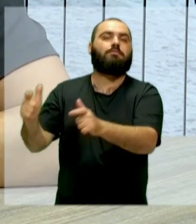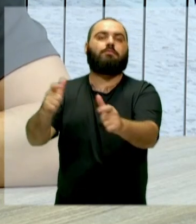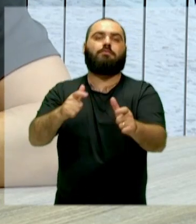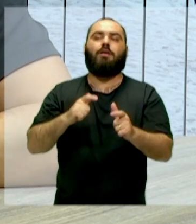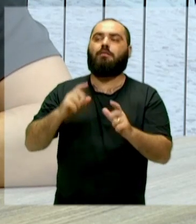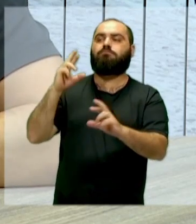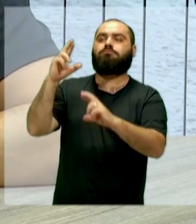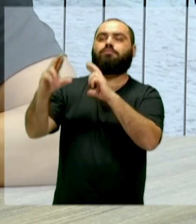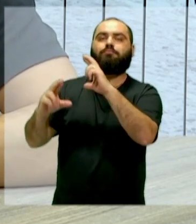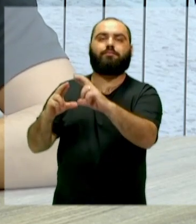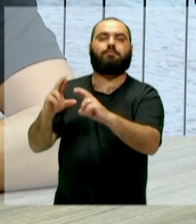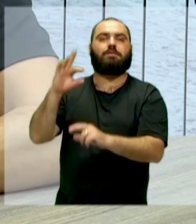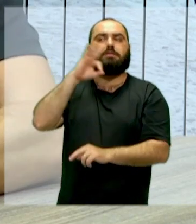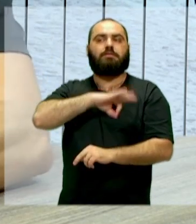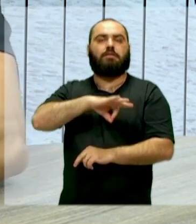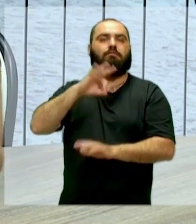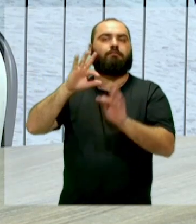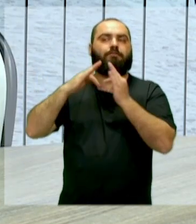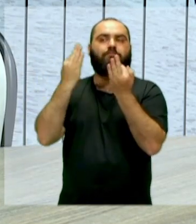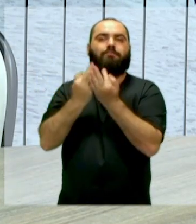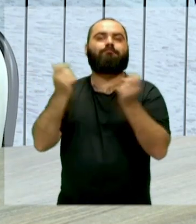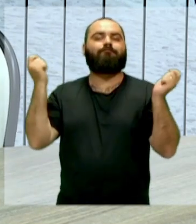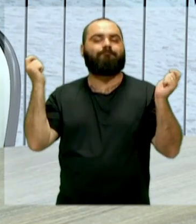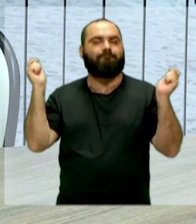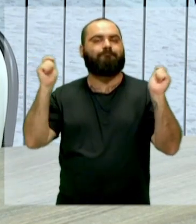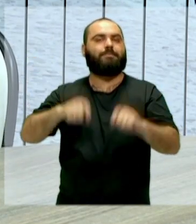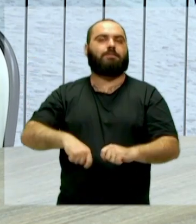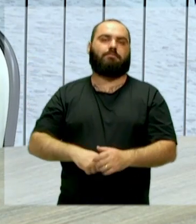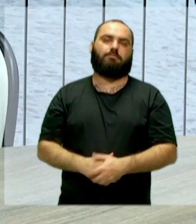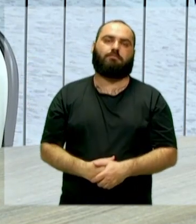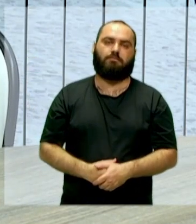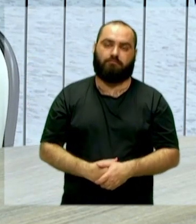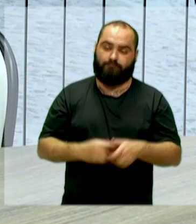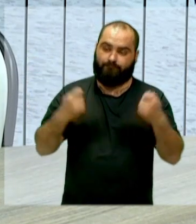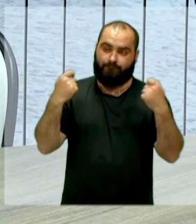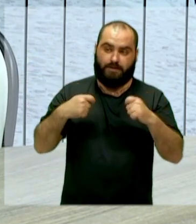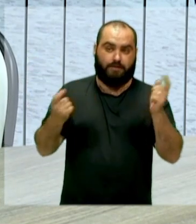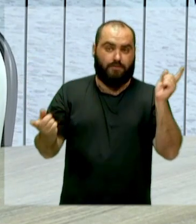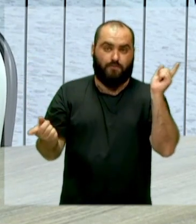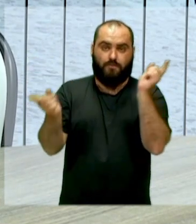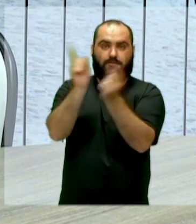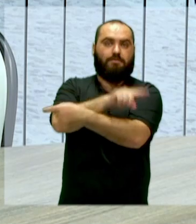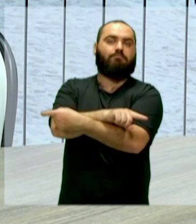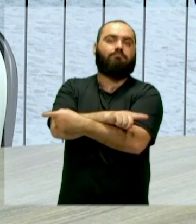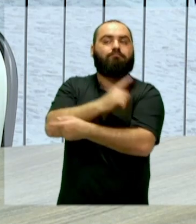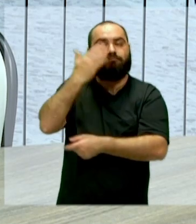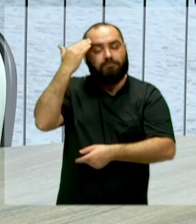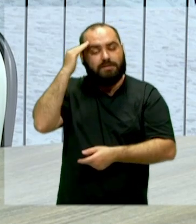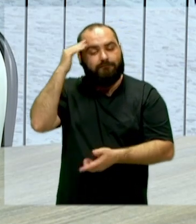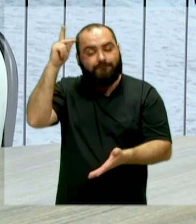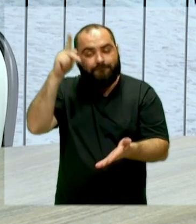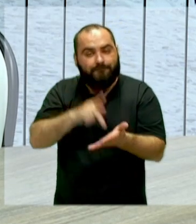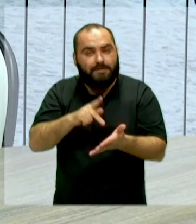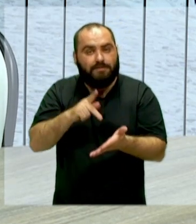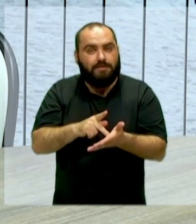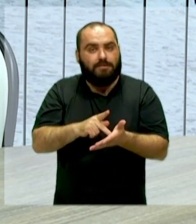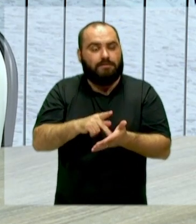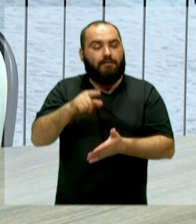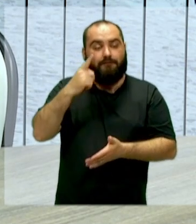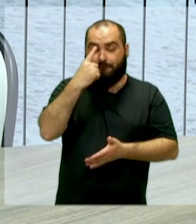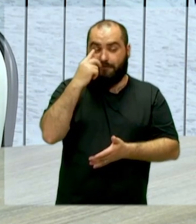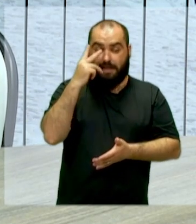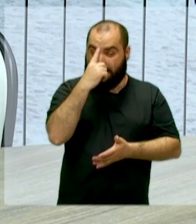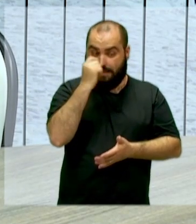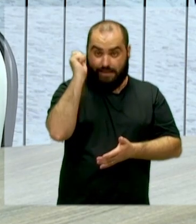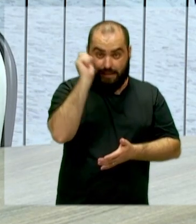reciclagem né então a gente tem que realmente virar a roda ao contrário entender da real necessidade a gente olhar para esses resíduos